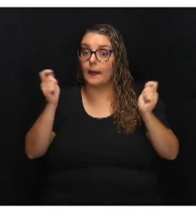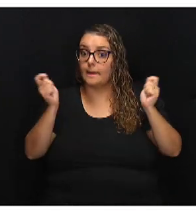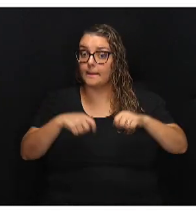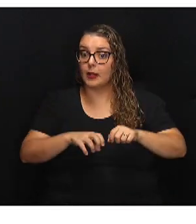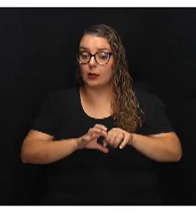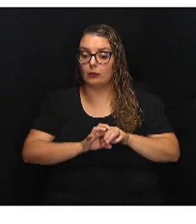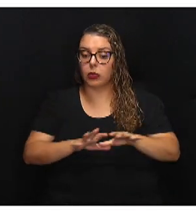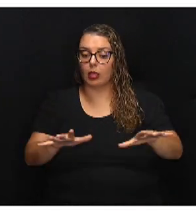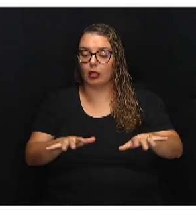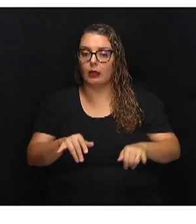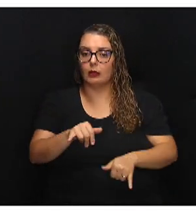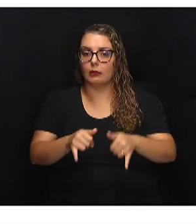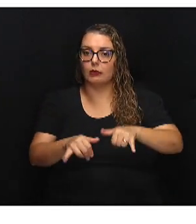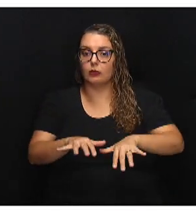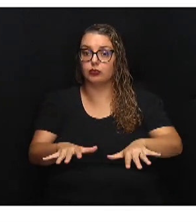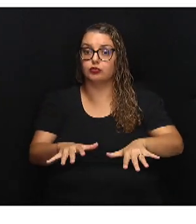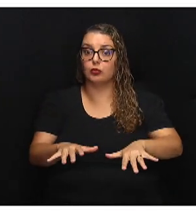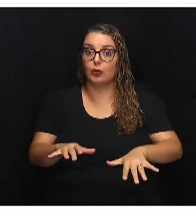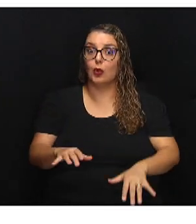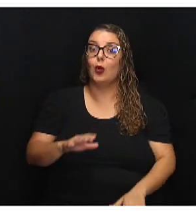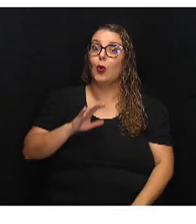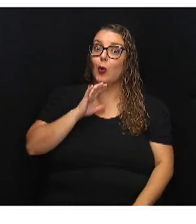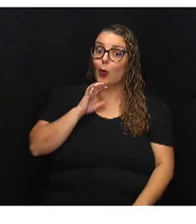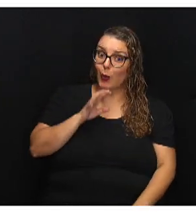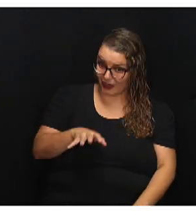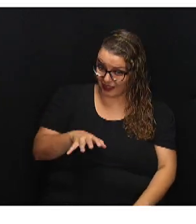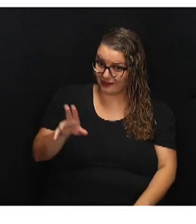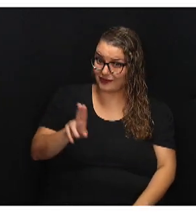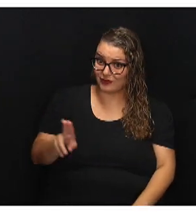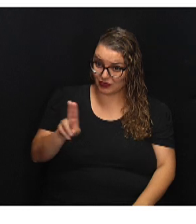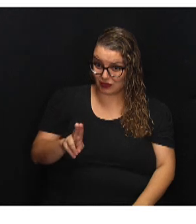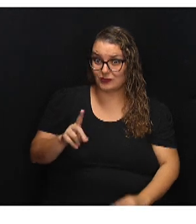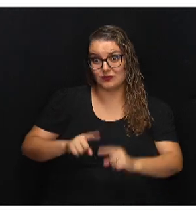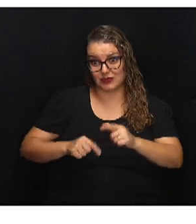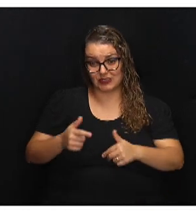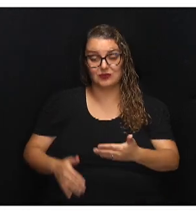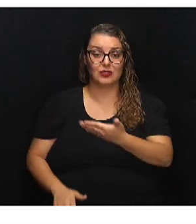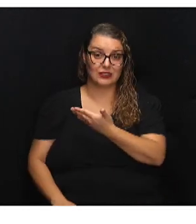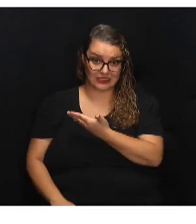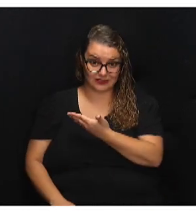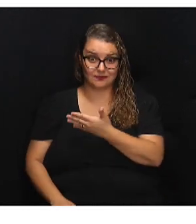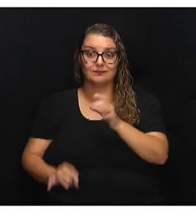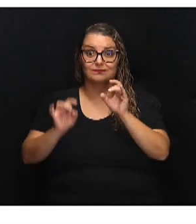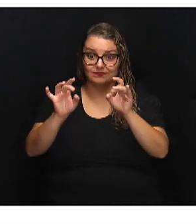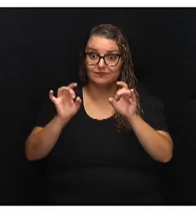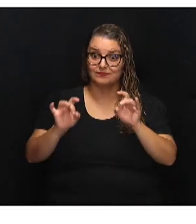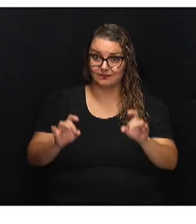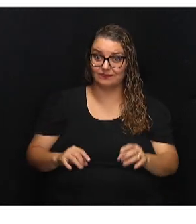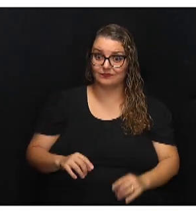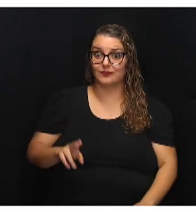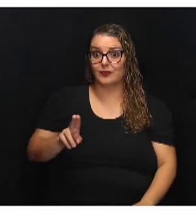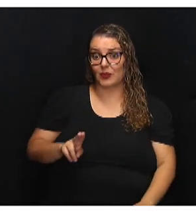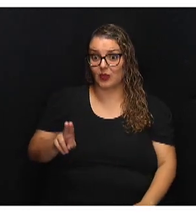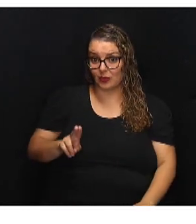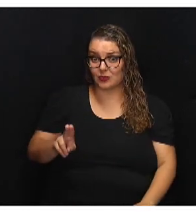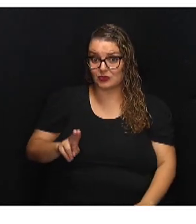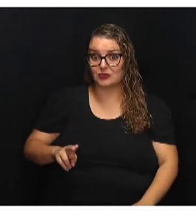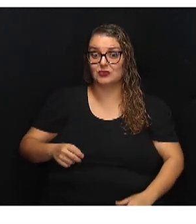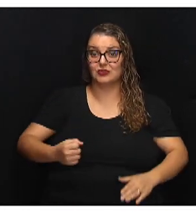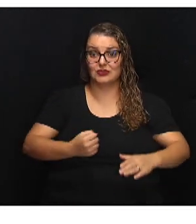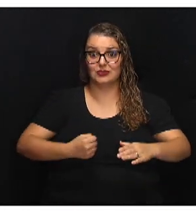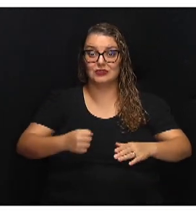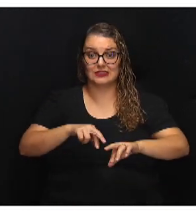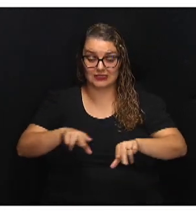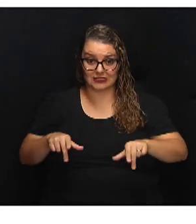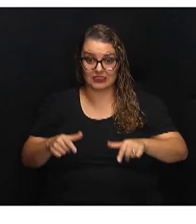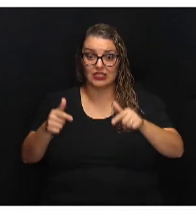liberação de substâncias nocivas durante o uso desses produtos, especialmente em utensílios de cozinha e